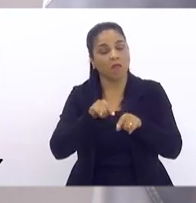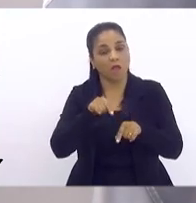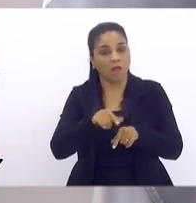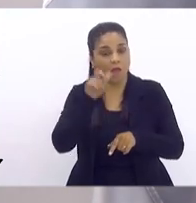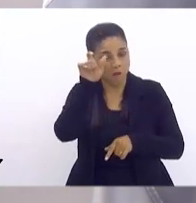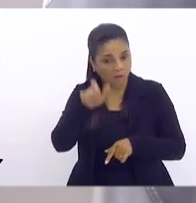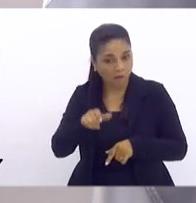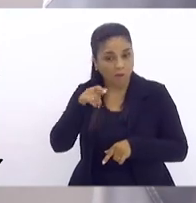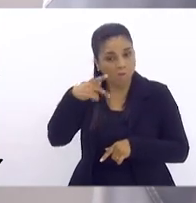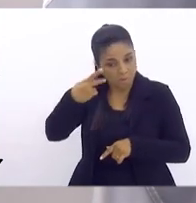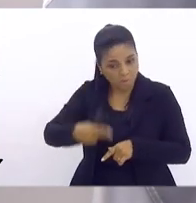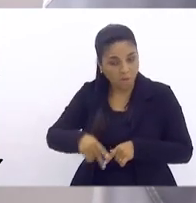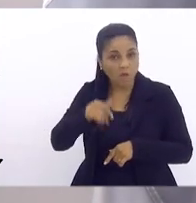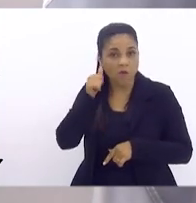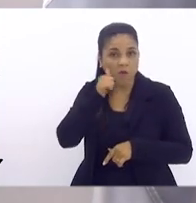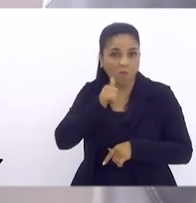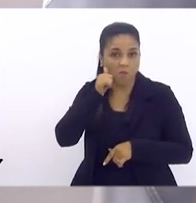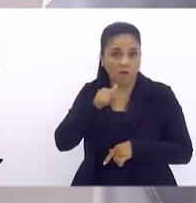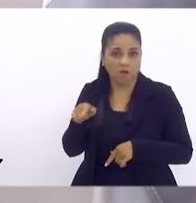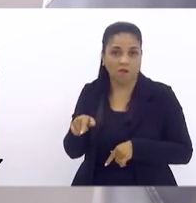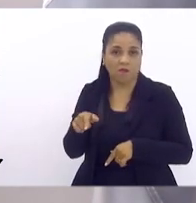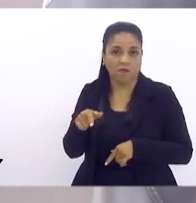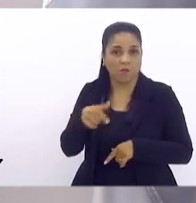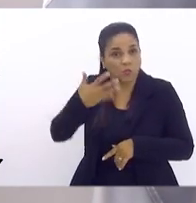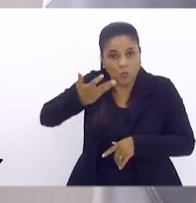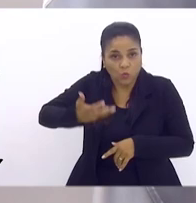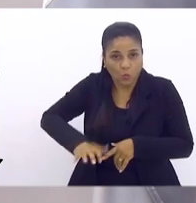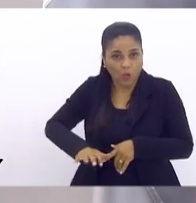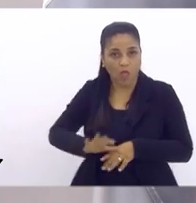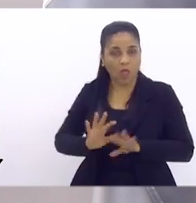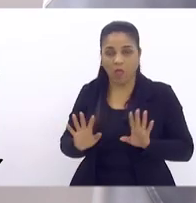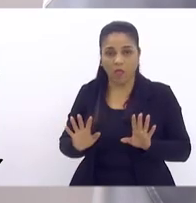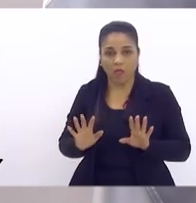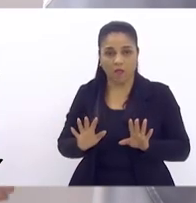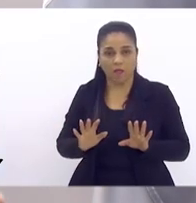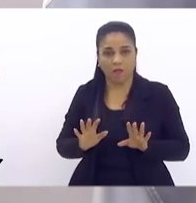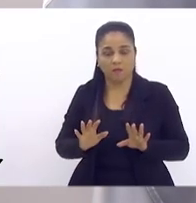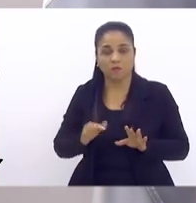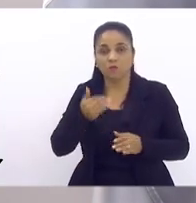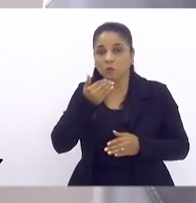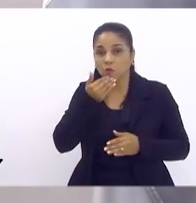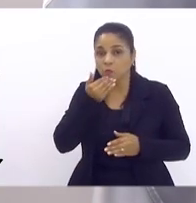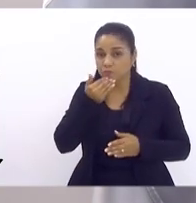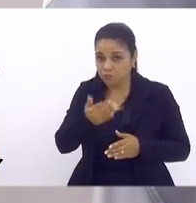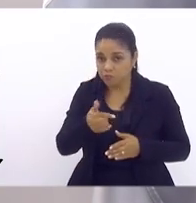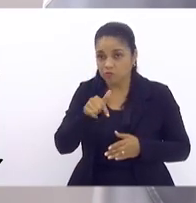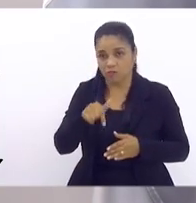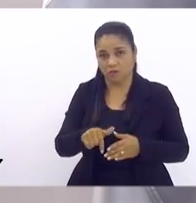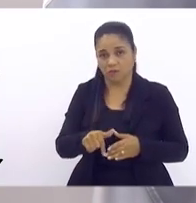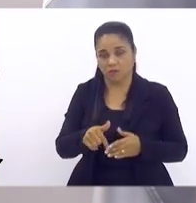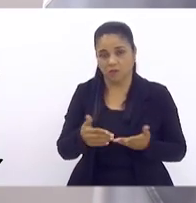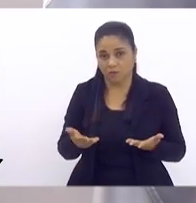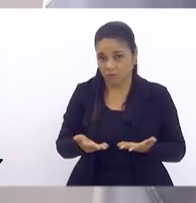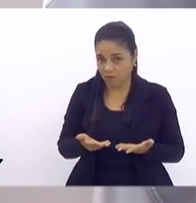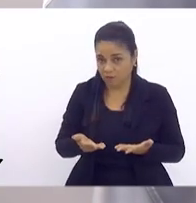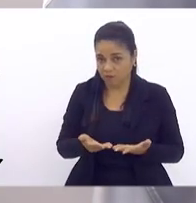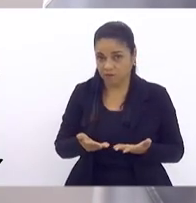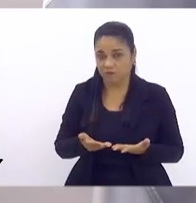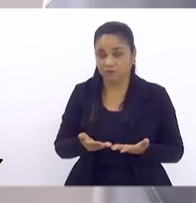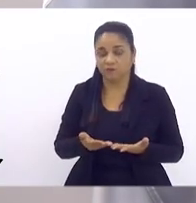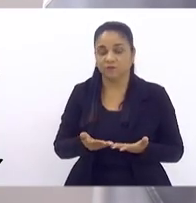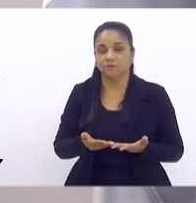ir embora tenha sido objeto Então acho que o que a gente está pedindo aqui que eu acho que é muito oportuno